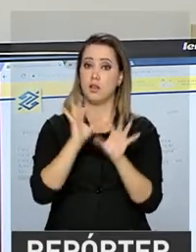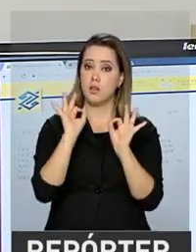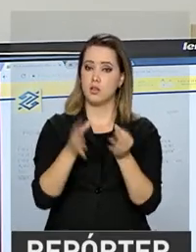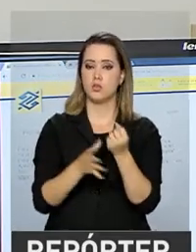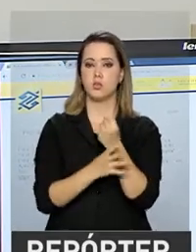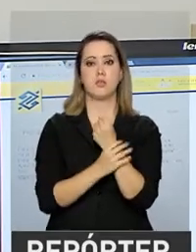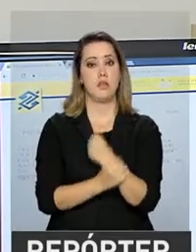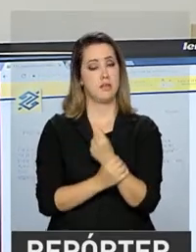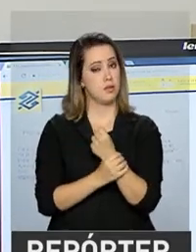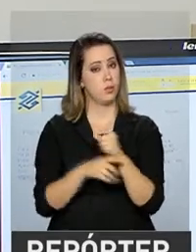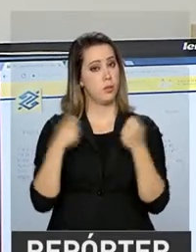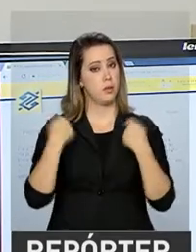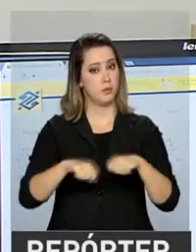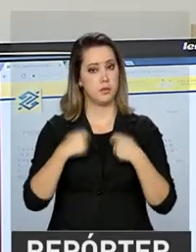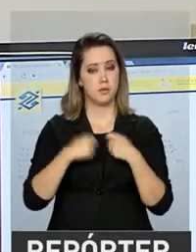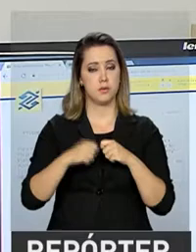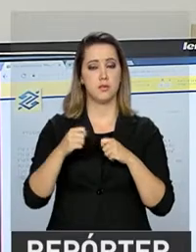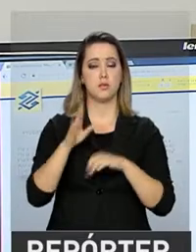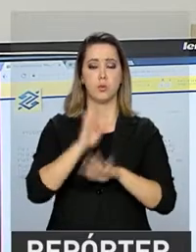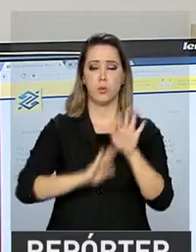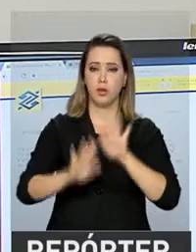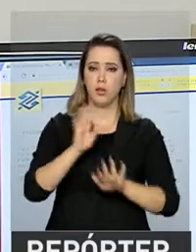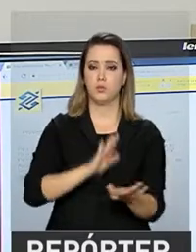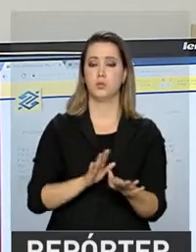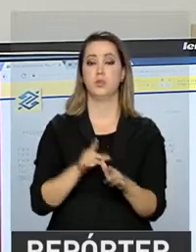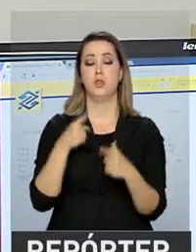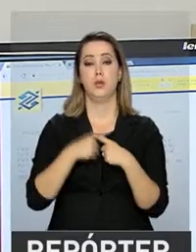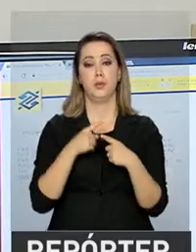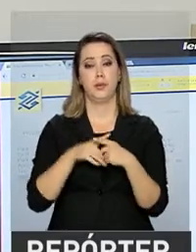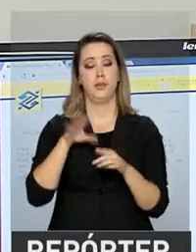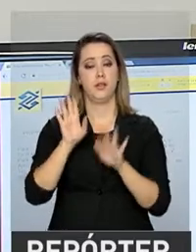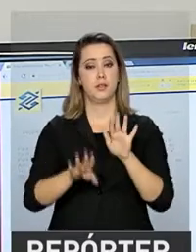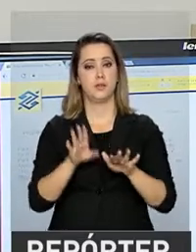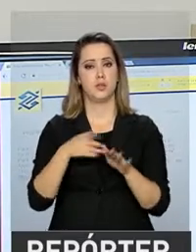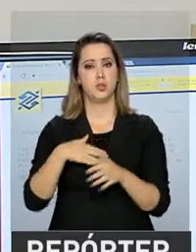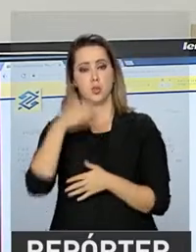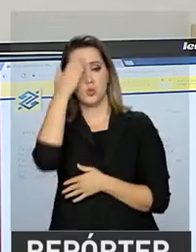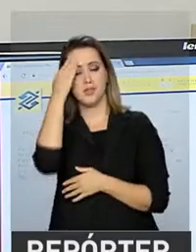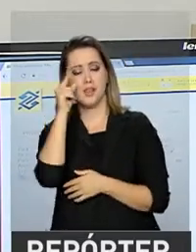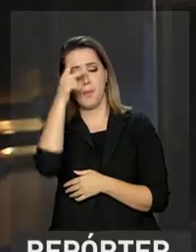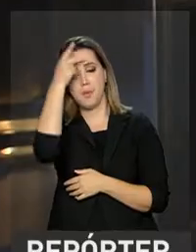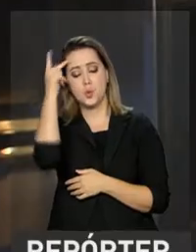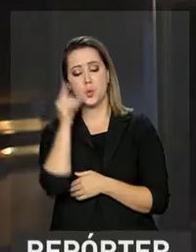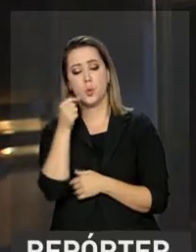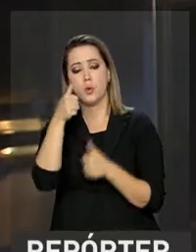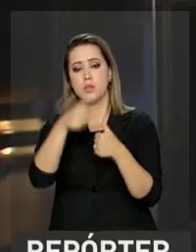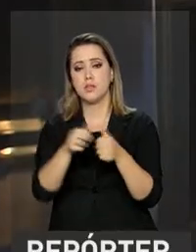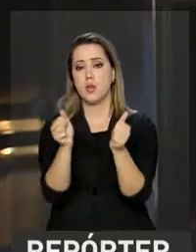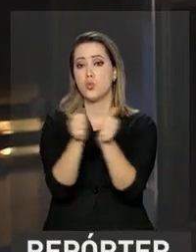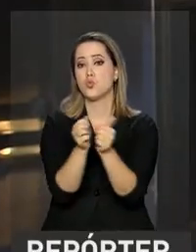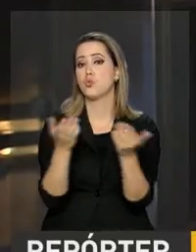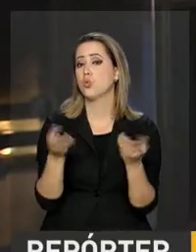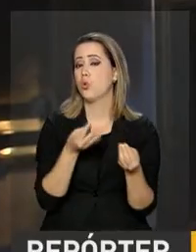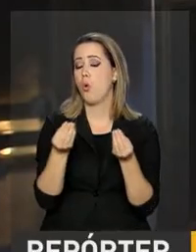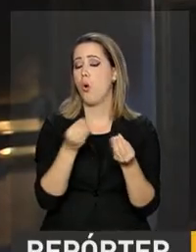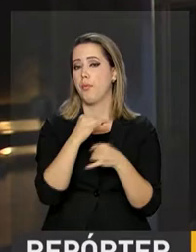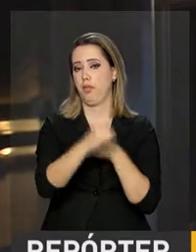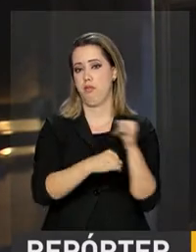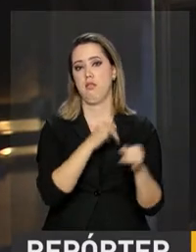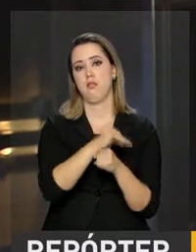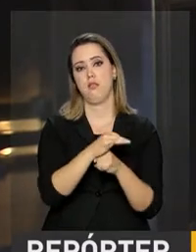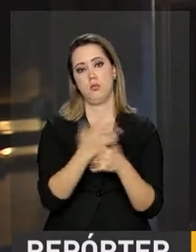muito complicado principalmente no mundo virtual porque muita gente não sabe que está do outro lado o canal preferido pelos brasileiros